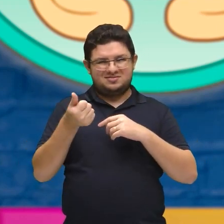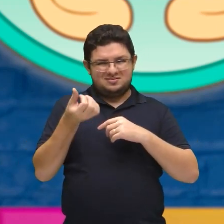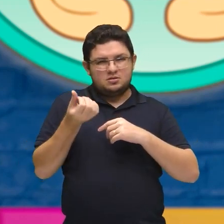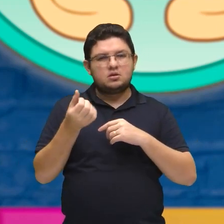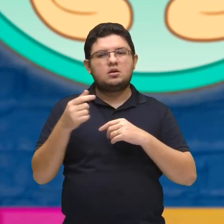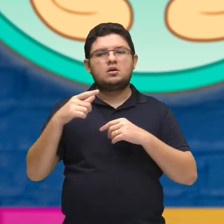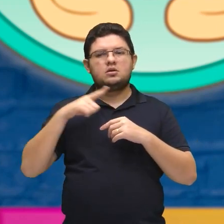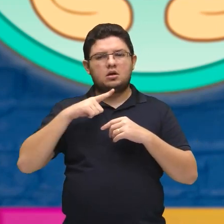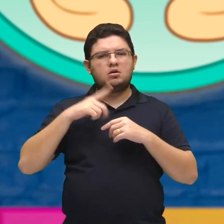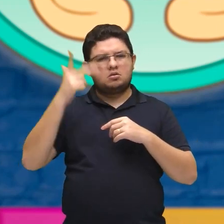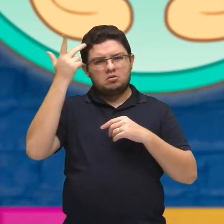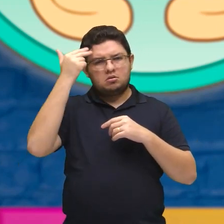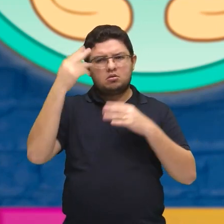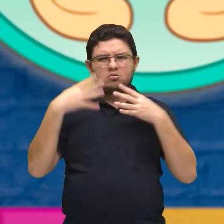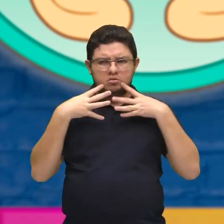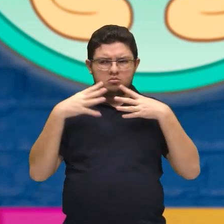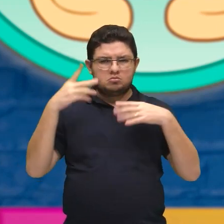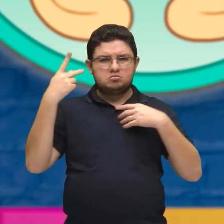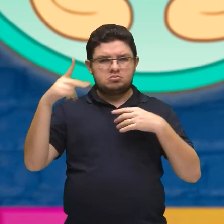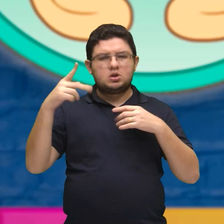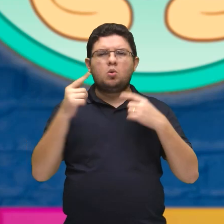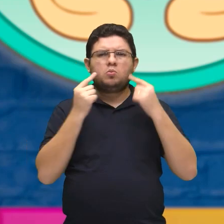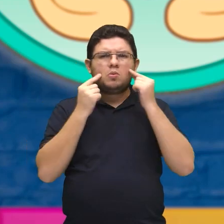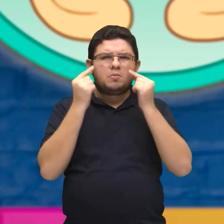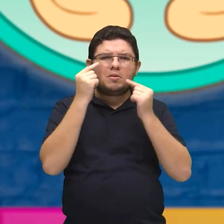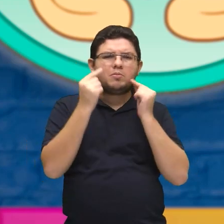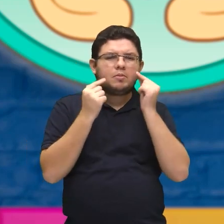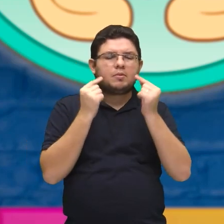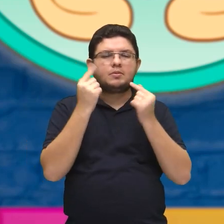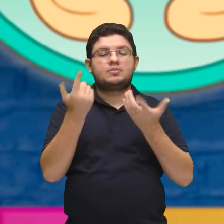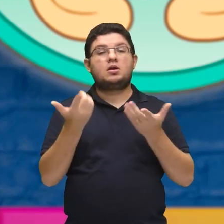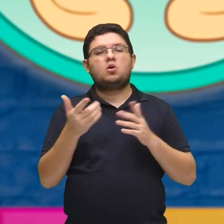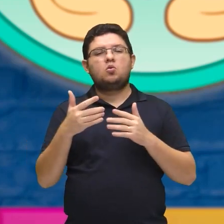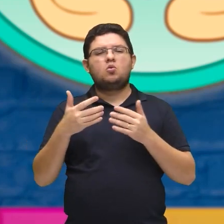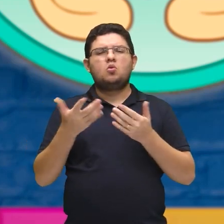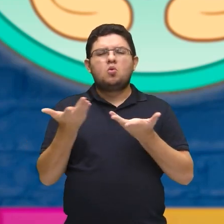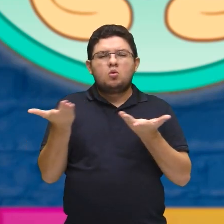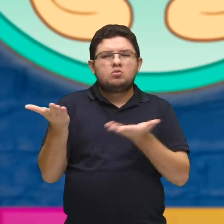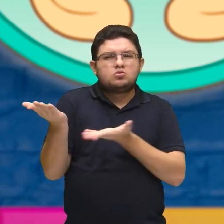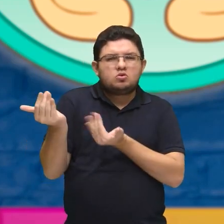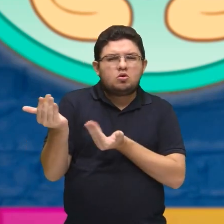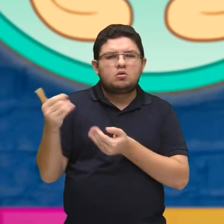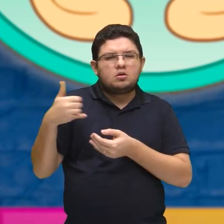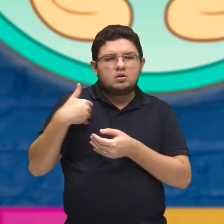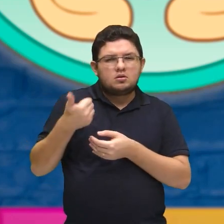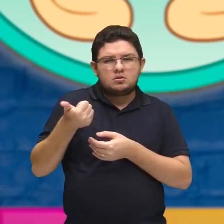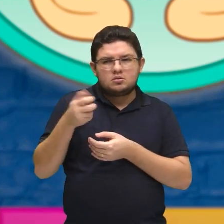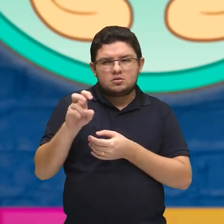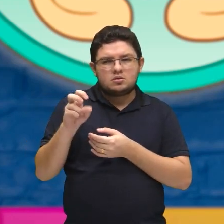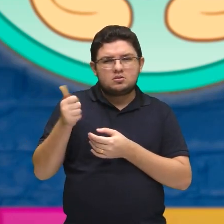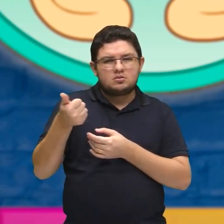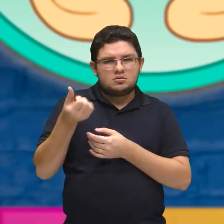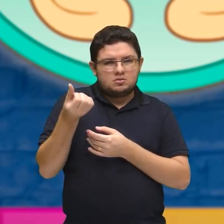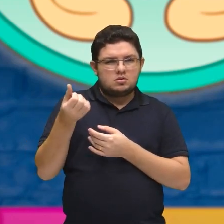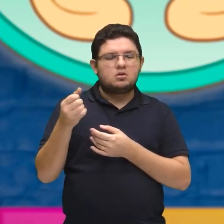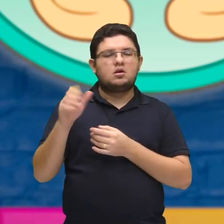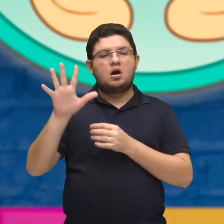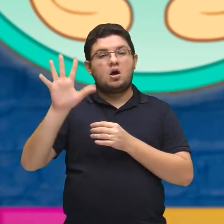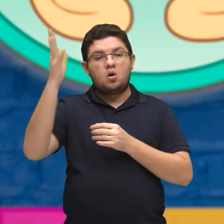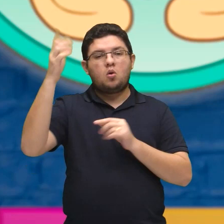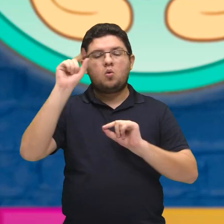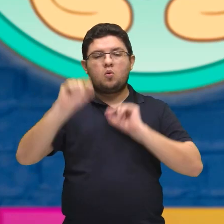estão entrando numa fase muito delicada, que são as questões hormonais, são as questões sociais, isso tudo